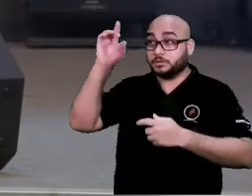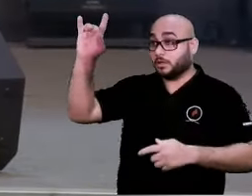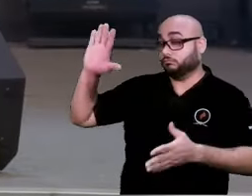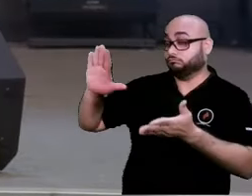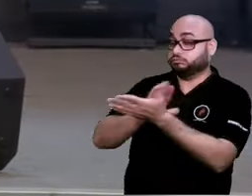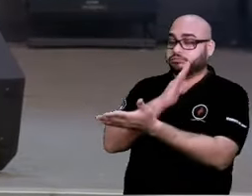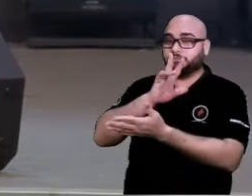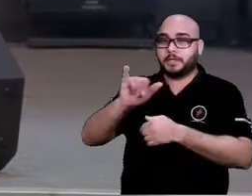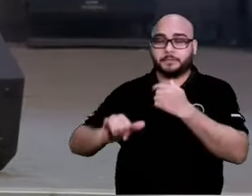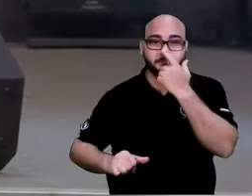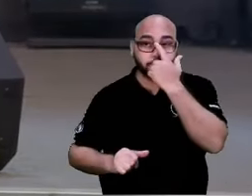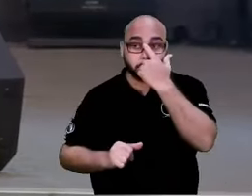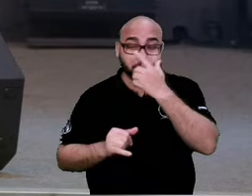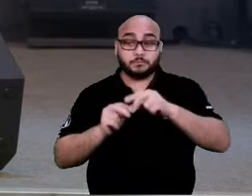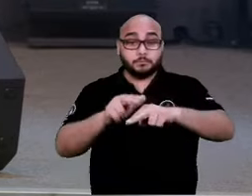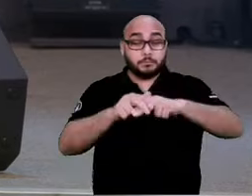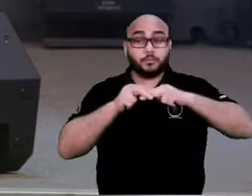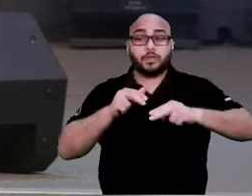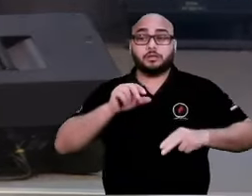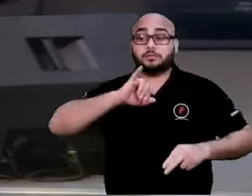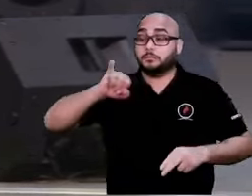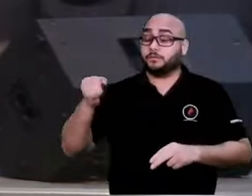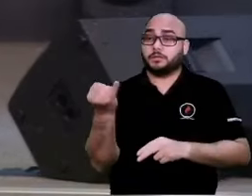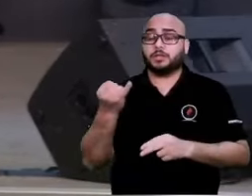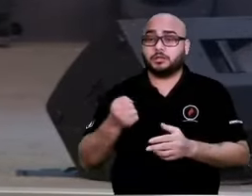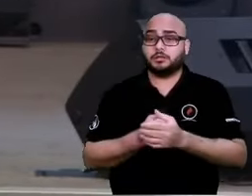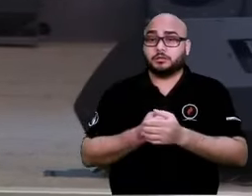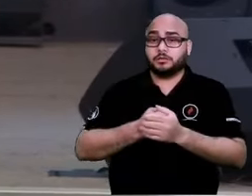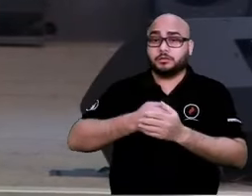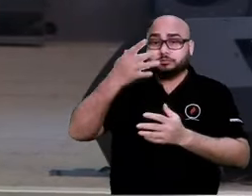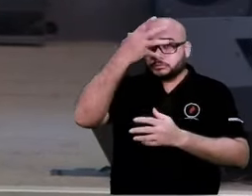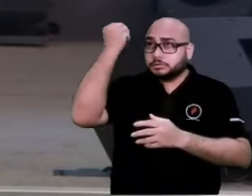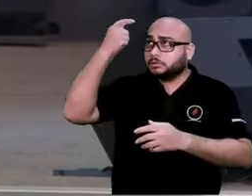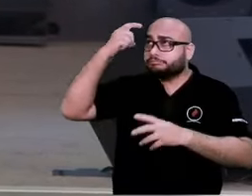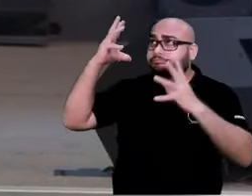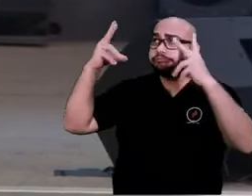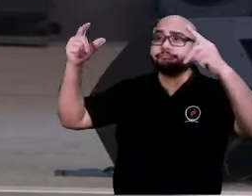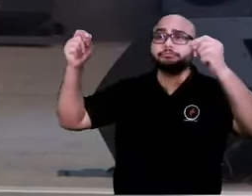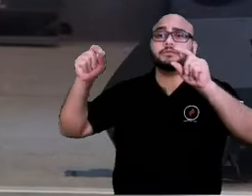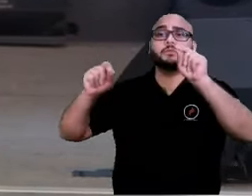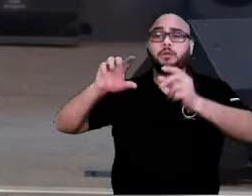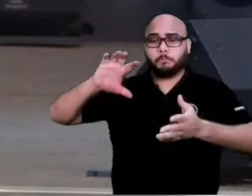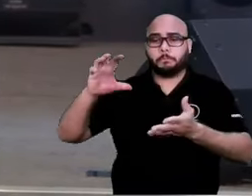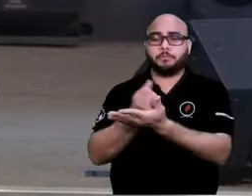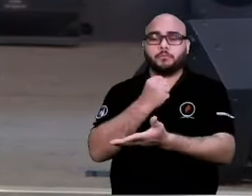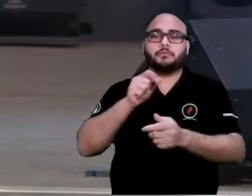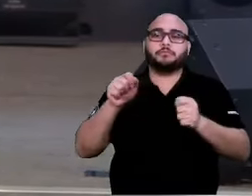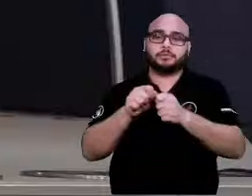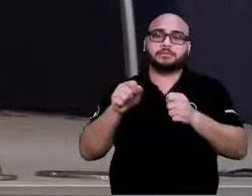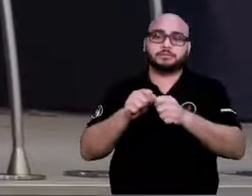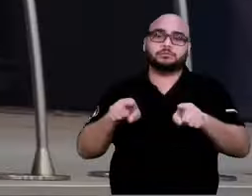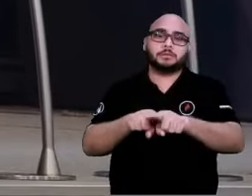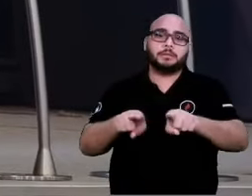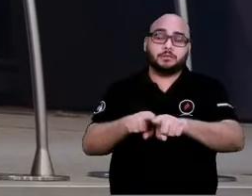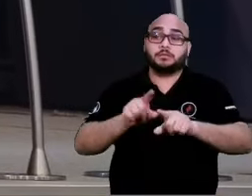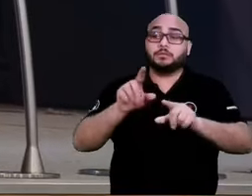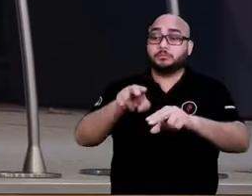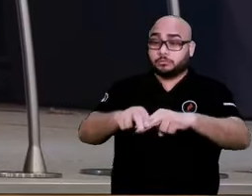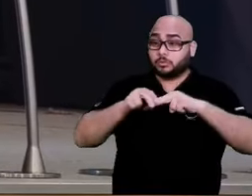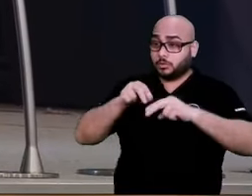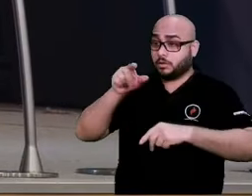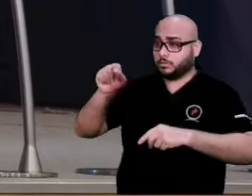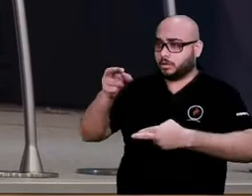causa dessa porta que você me esqueceu, então eu vou pisar ali primeiro. Foi por causa desse relacionamento que eu saí